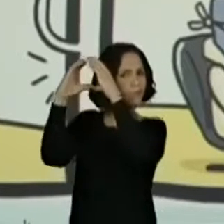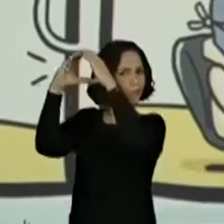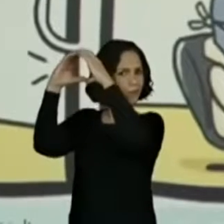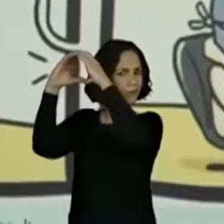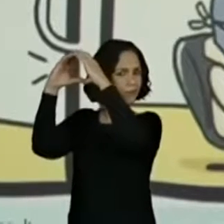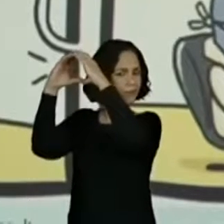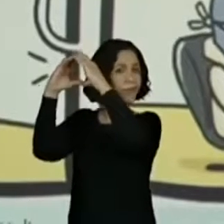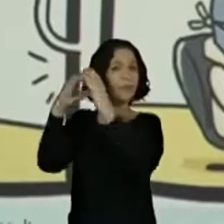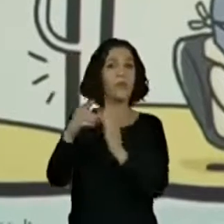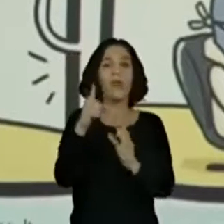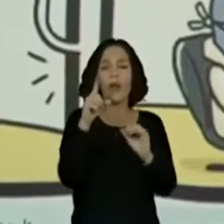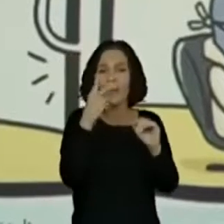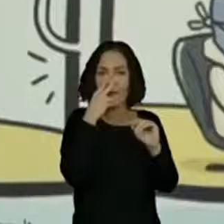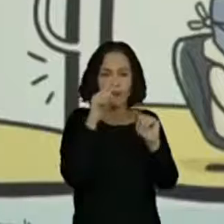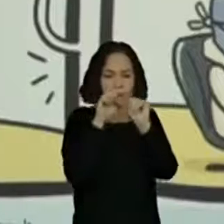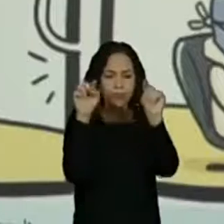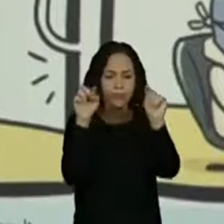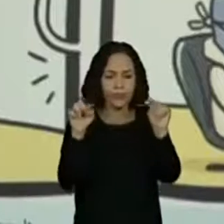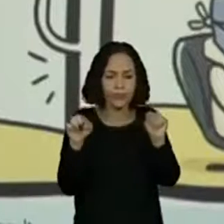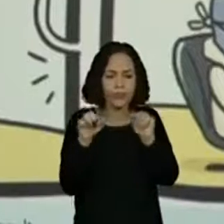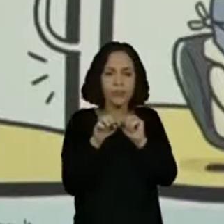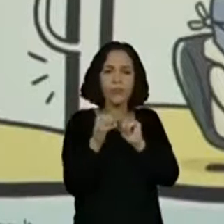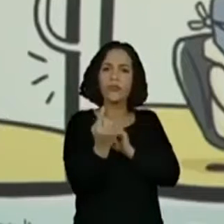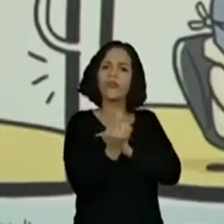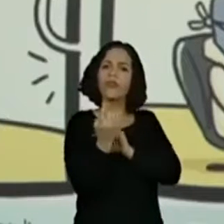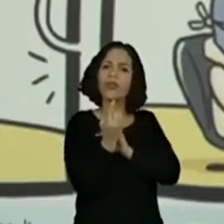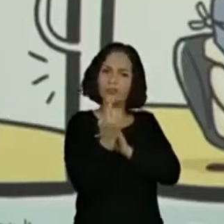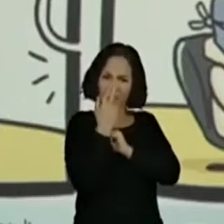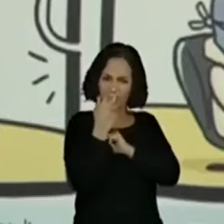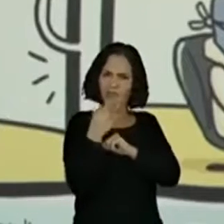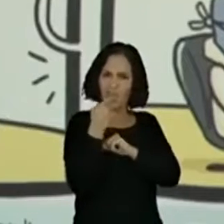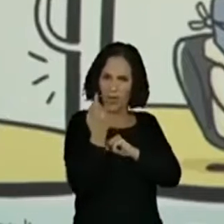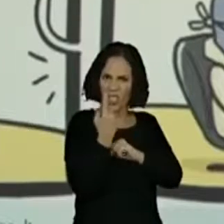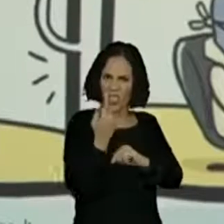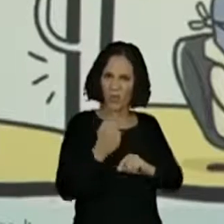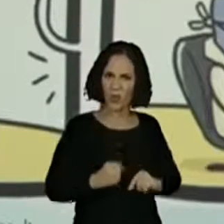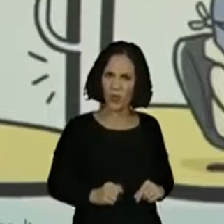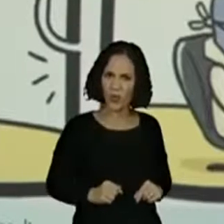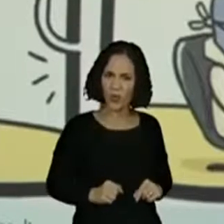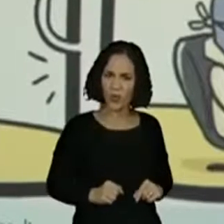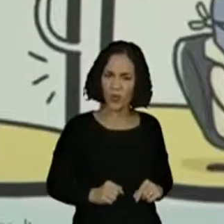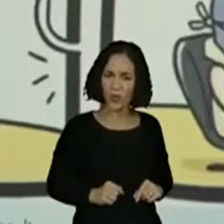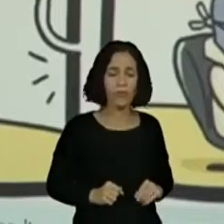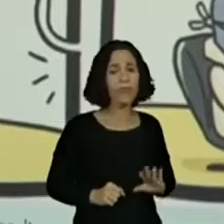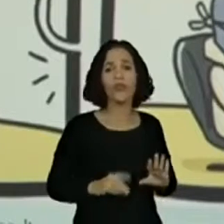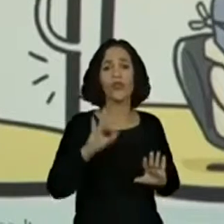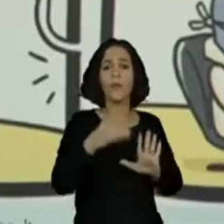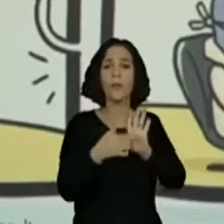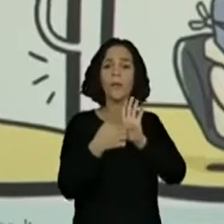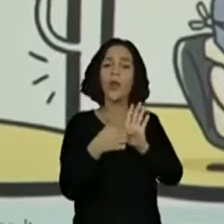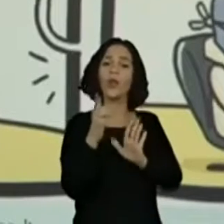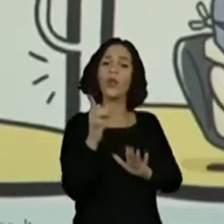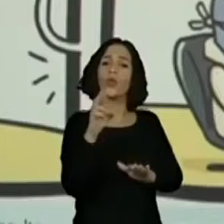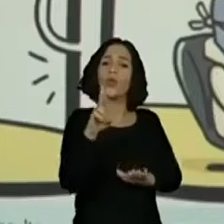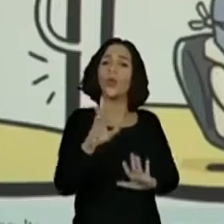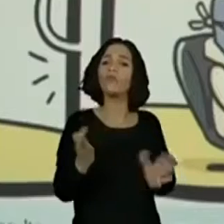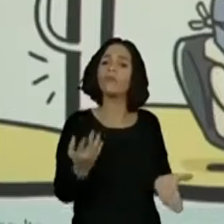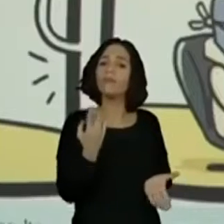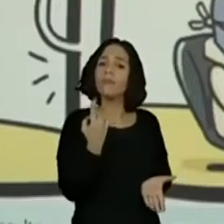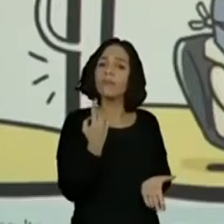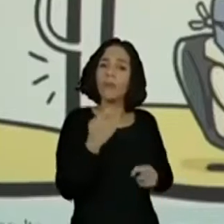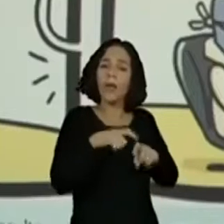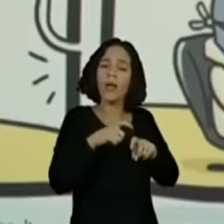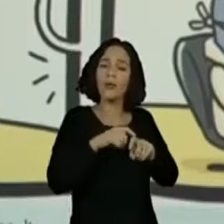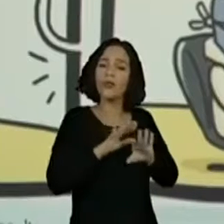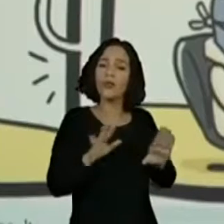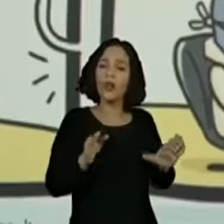alguém nessa cena, neste quadrinho? Neste quadrinho só aparece aí o doutor, né? Não, é só o doutor. Só